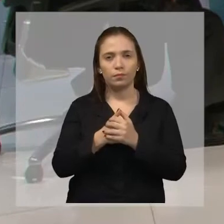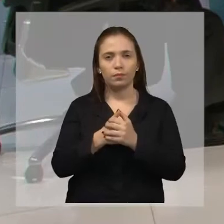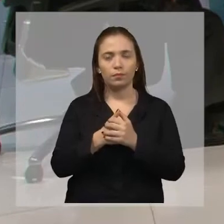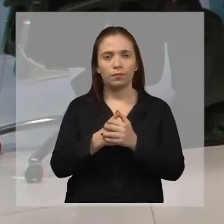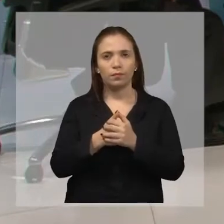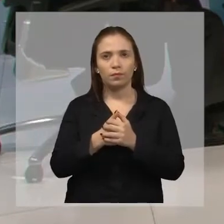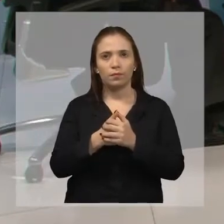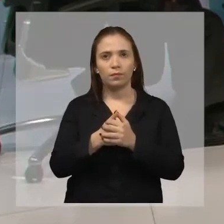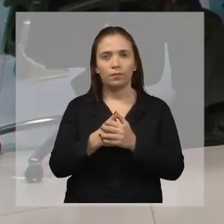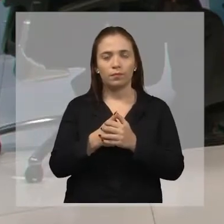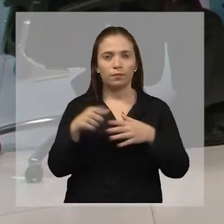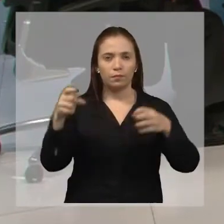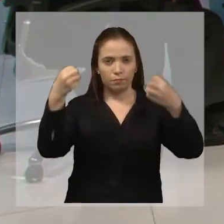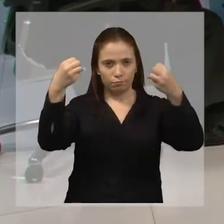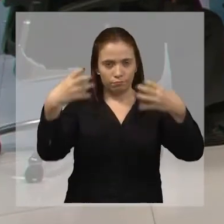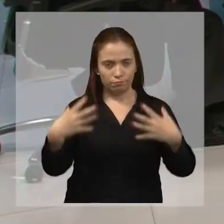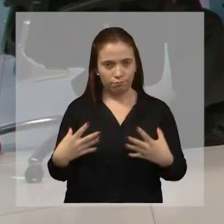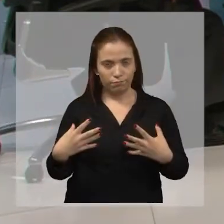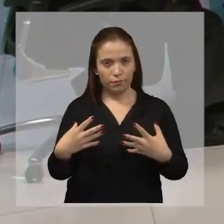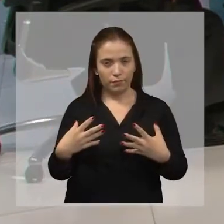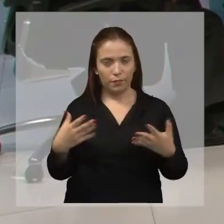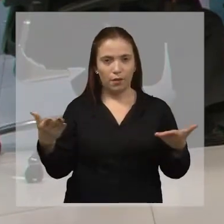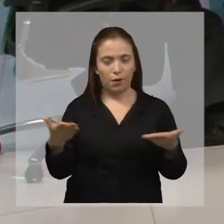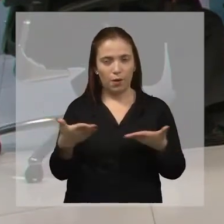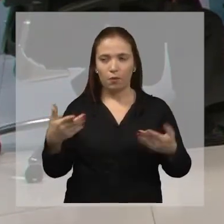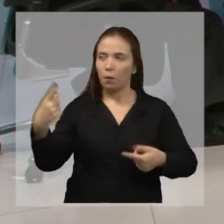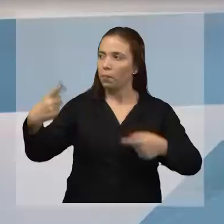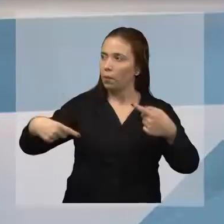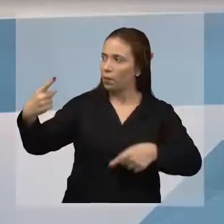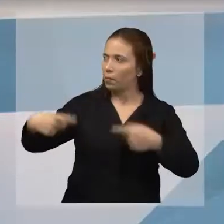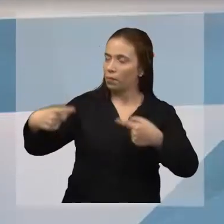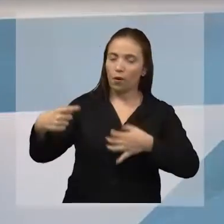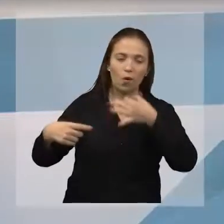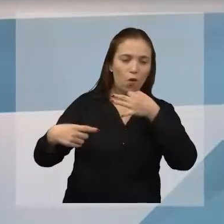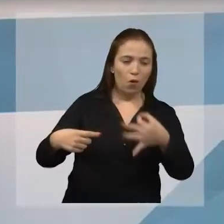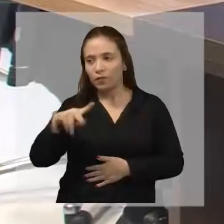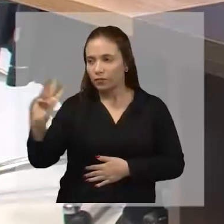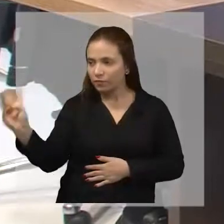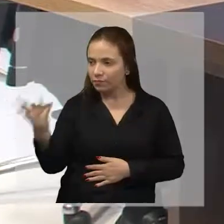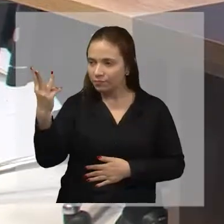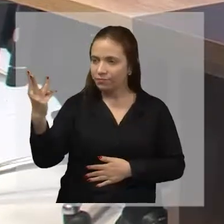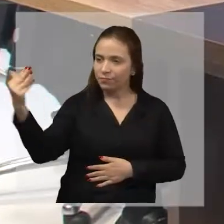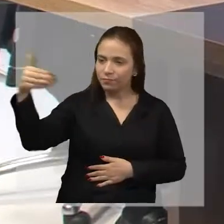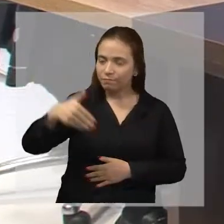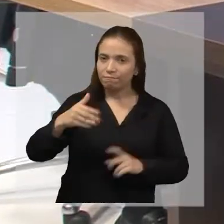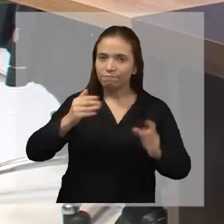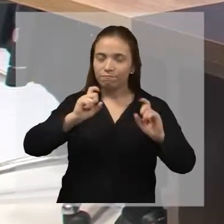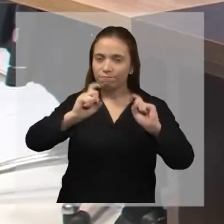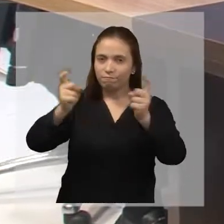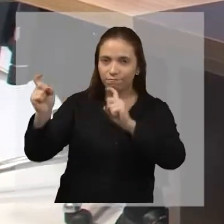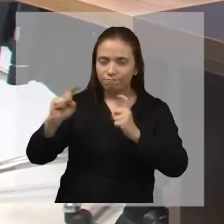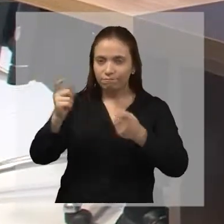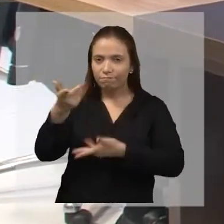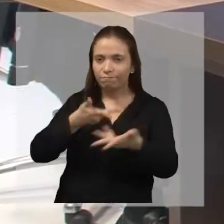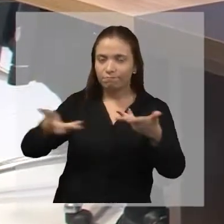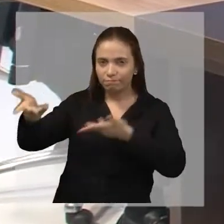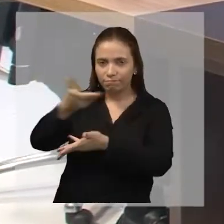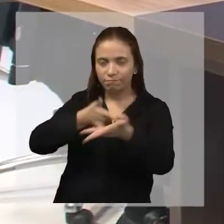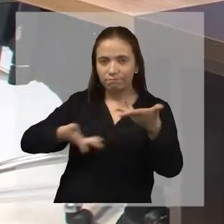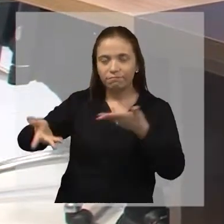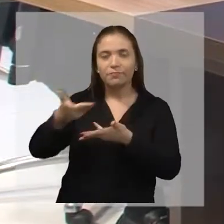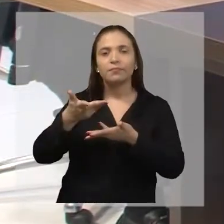para de trabalhar pela população da nossa cidade. E para que você fique sempre por dentro do nosso dia a dia, temos vários canais de comunicação. Confira o